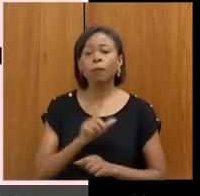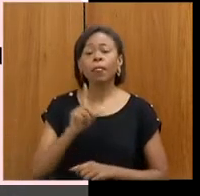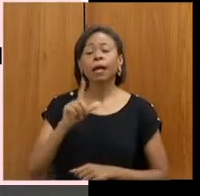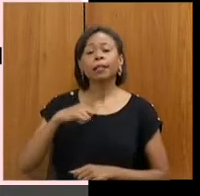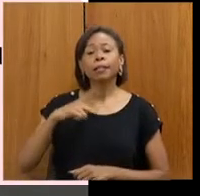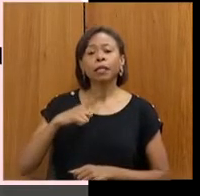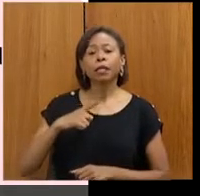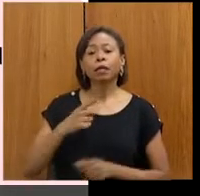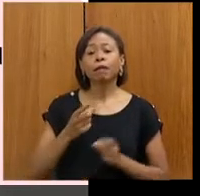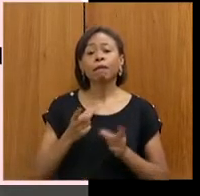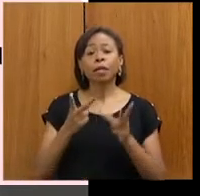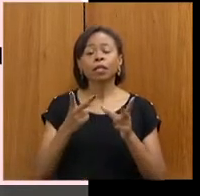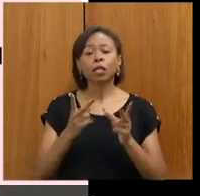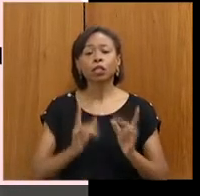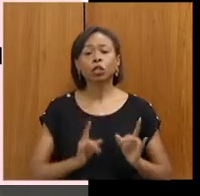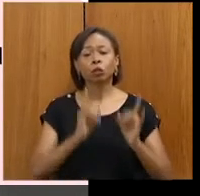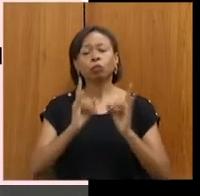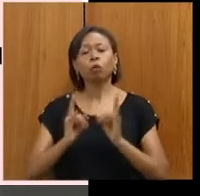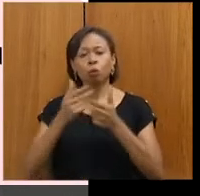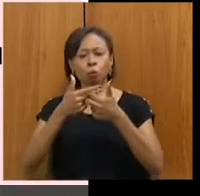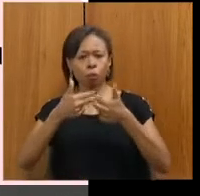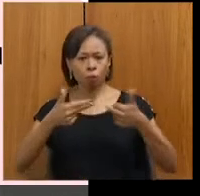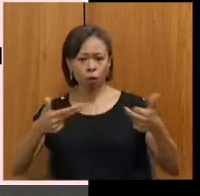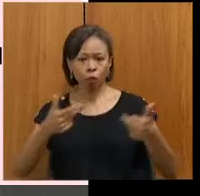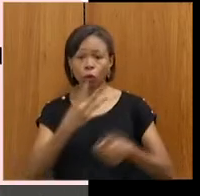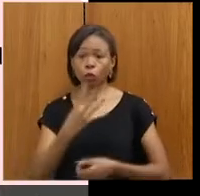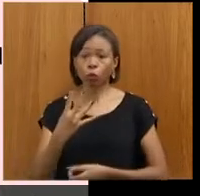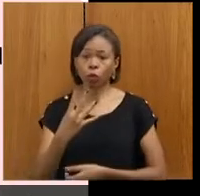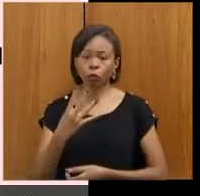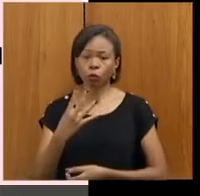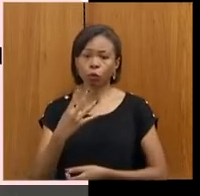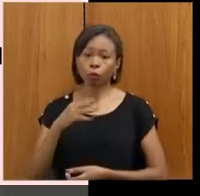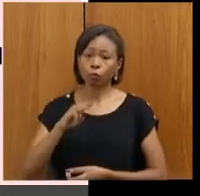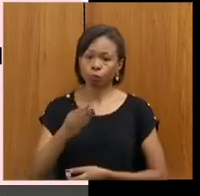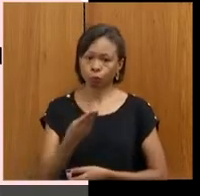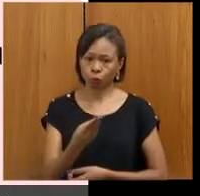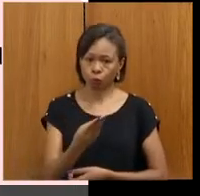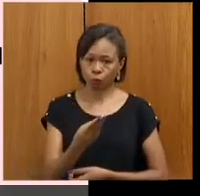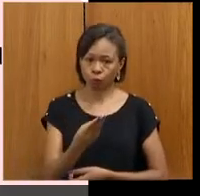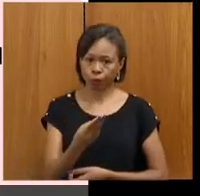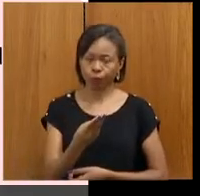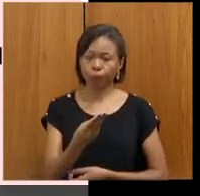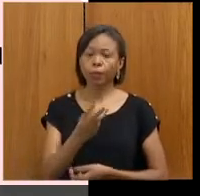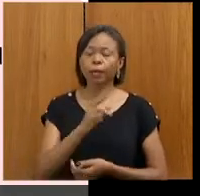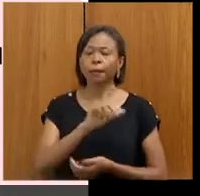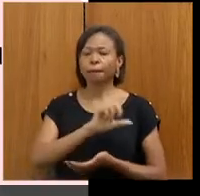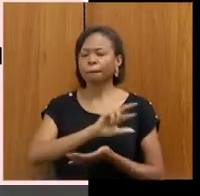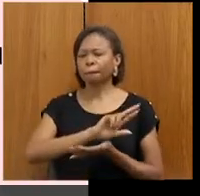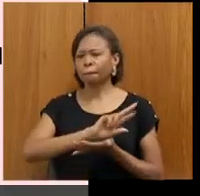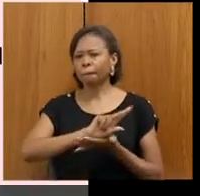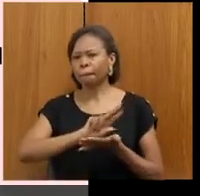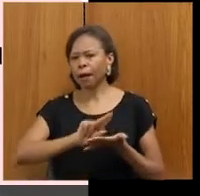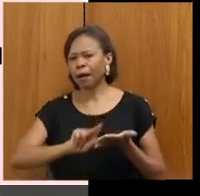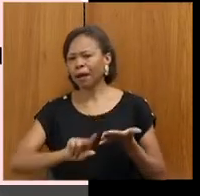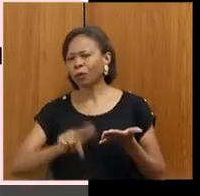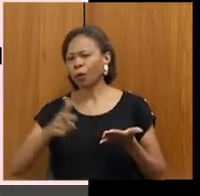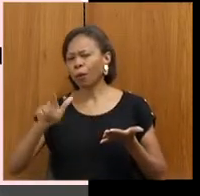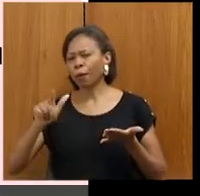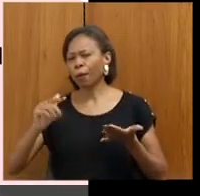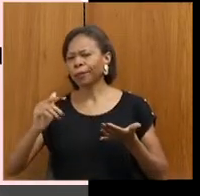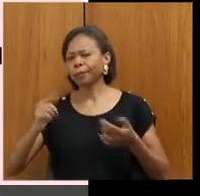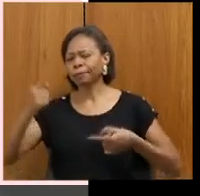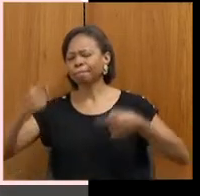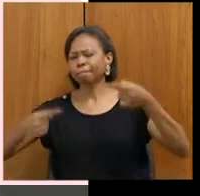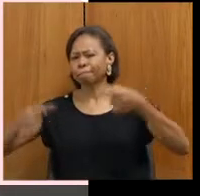venda de imóveis 11 mãos no valor de 44 milhões é com várias vagas concorrências o